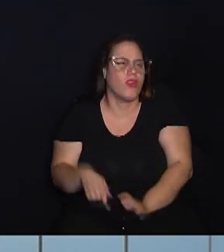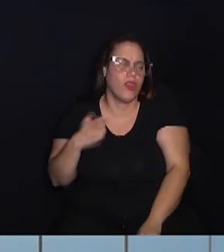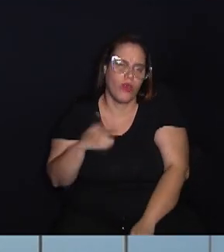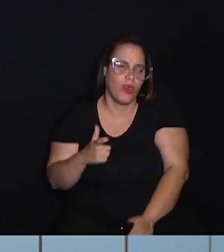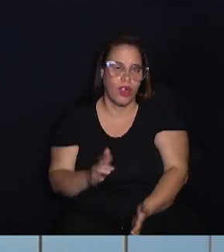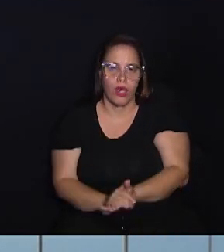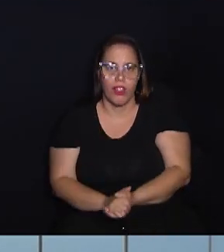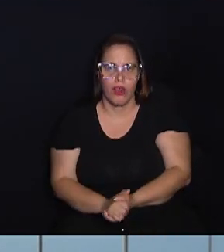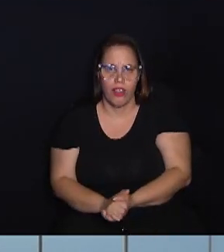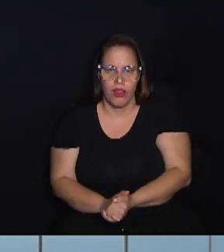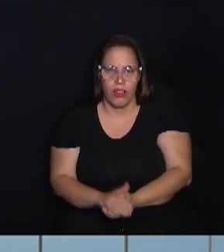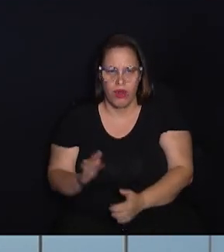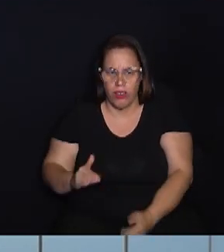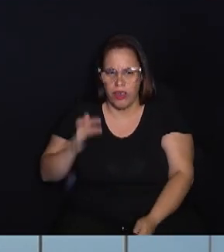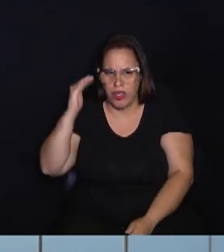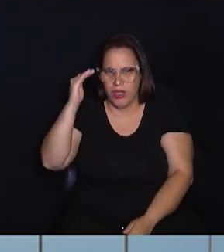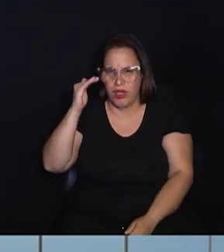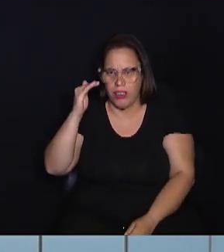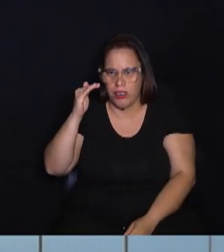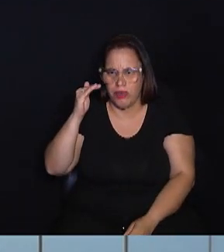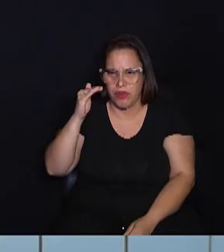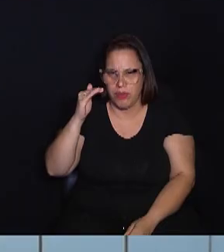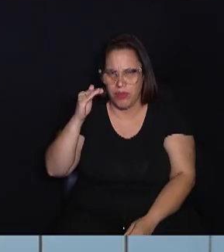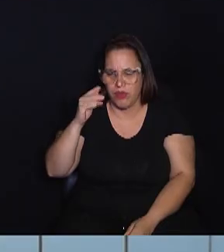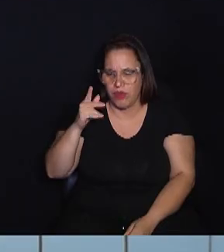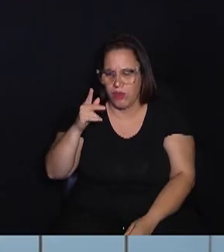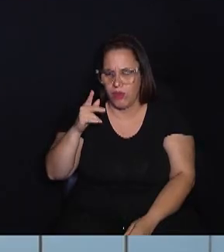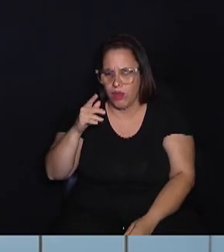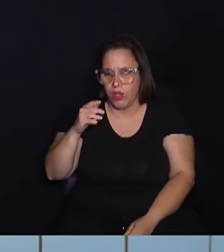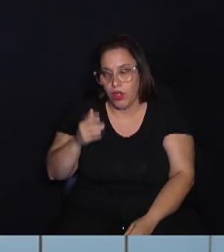né? Mas, acima de tudo, é desenvolvimento de habilidade, né?